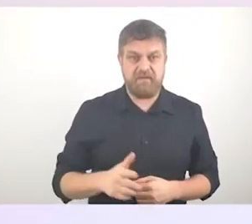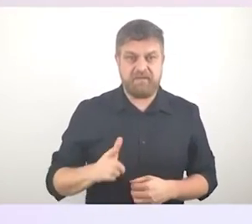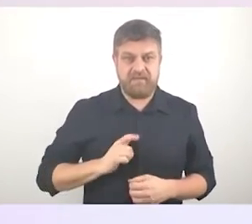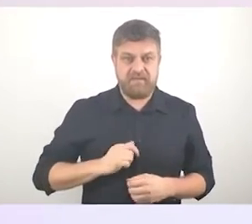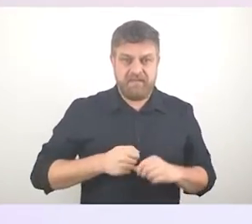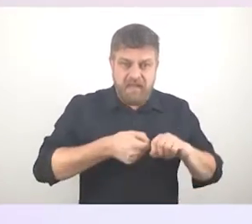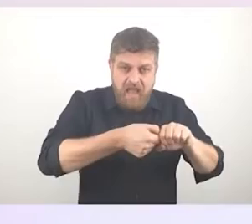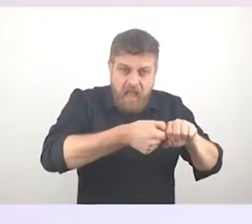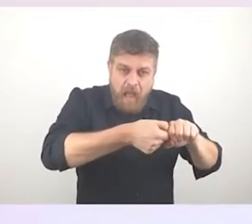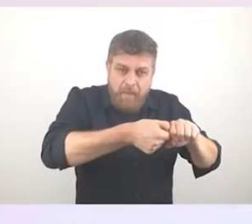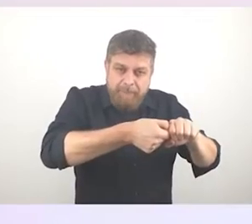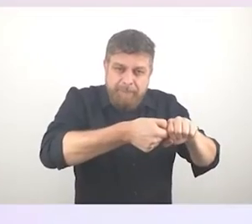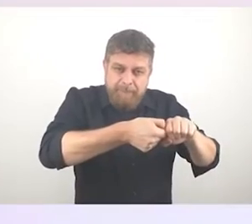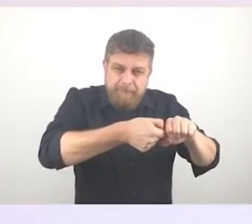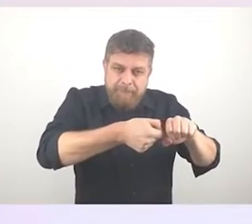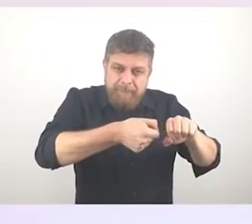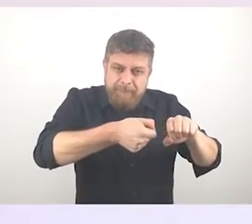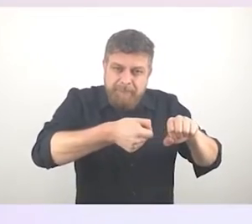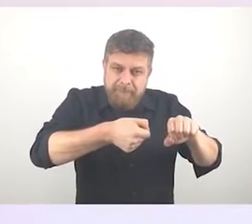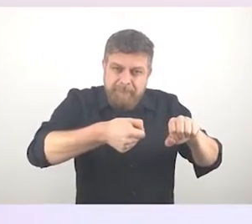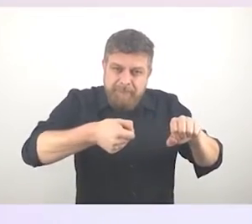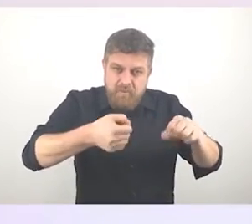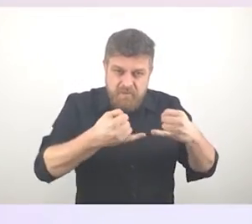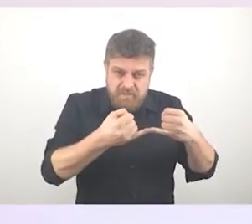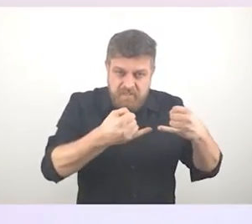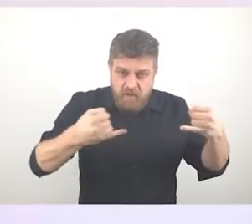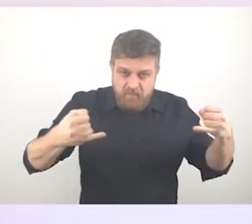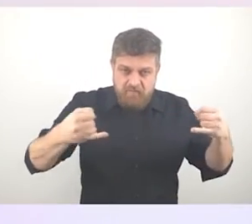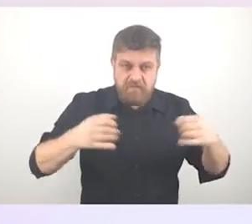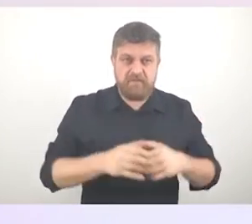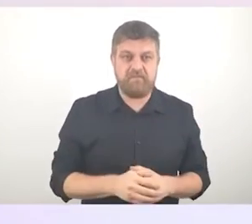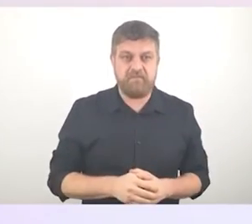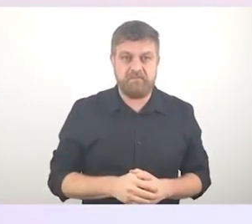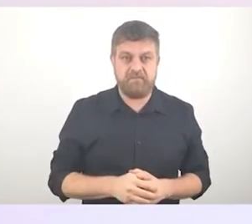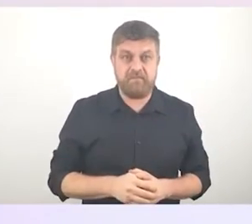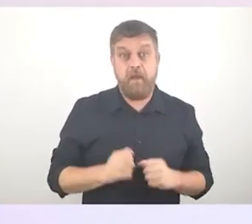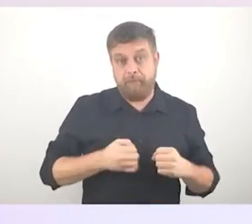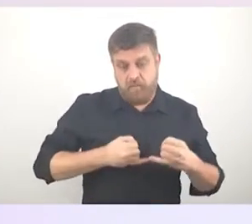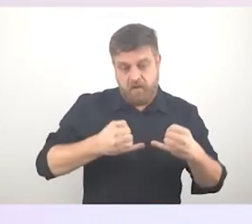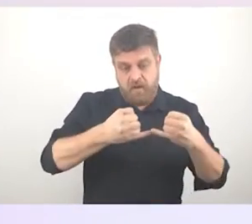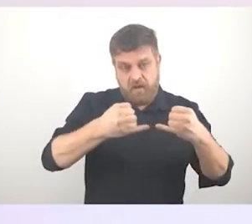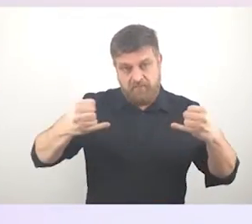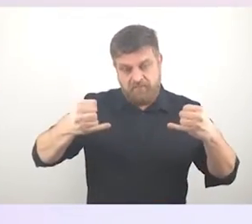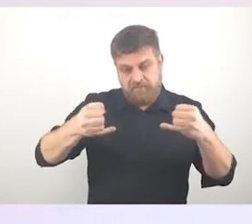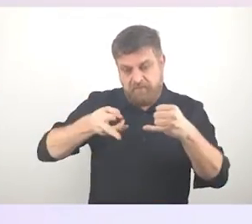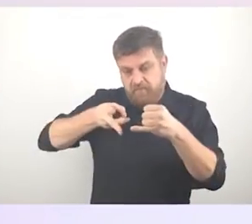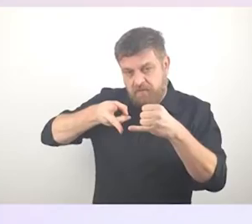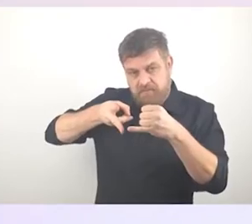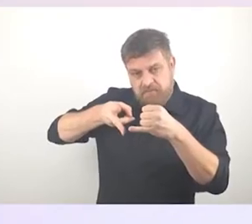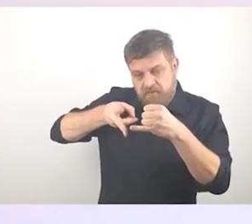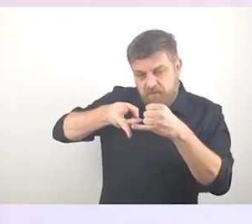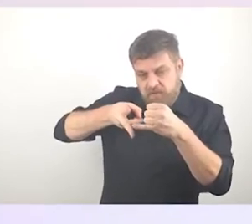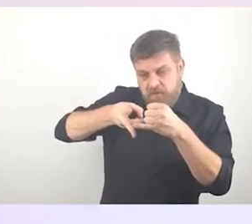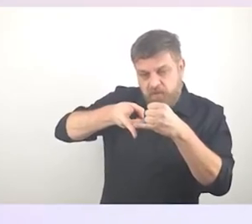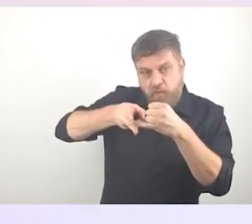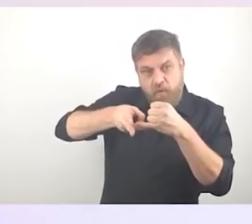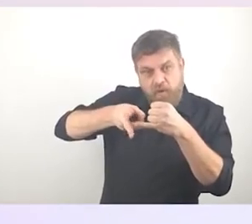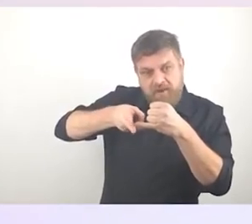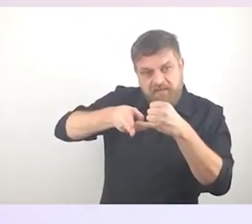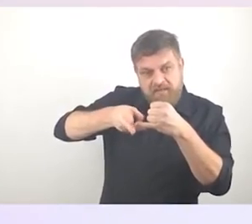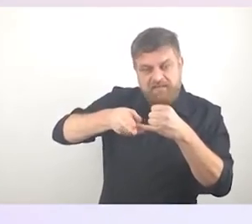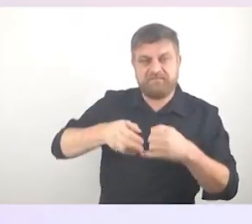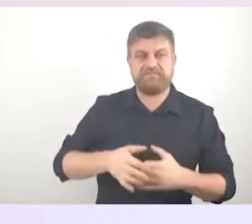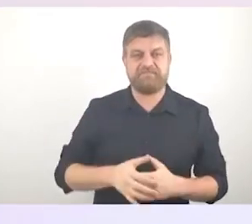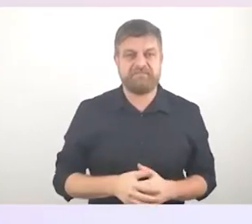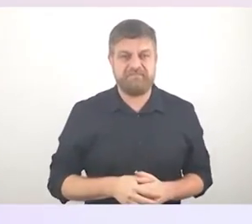E a gente diminui aqui o tamanho. Daí a gente corta essa sobra aqui de cordão.